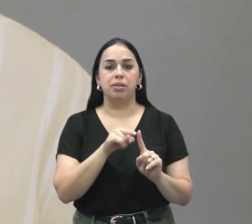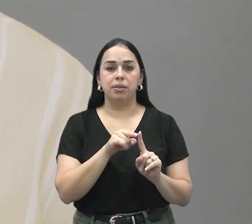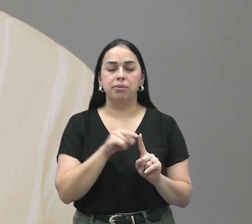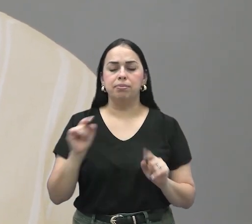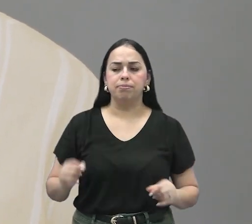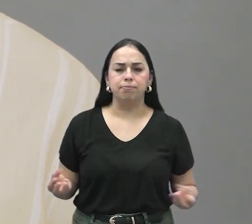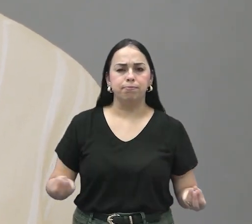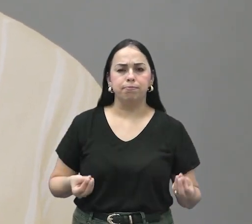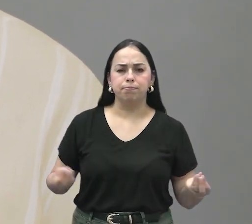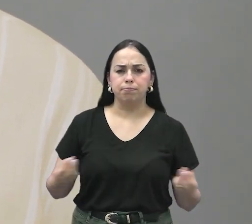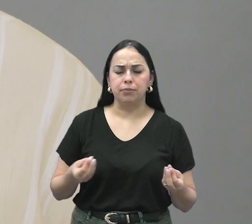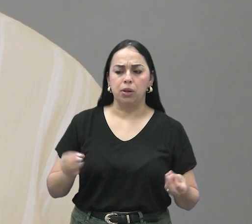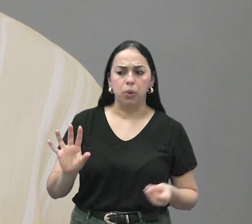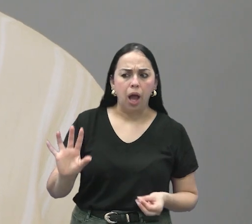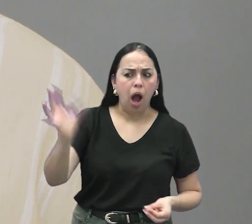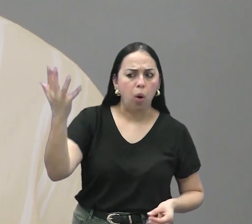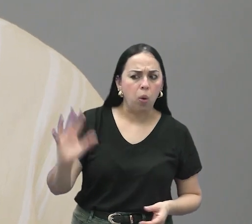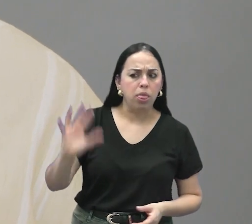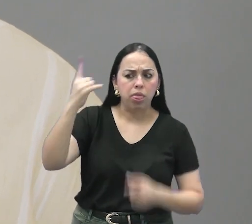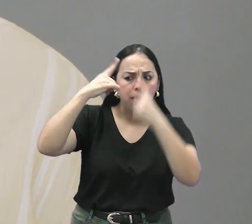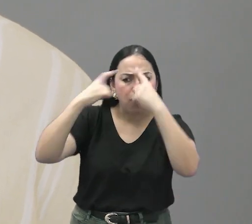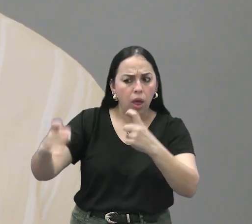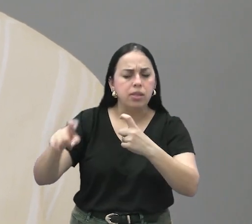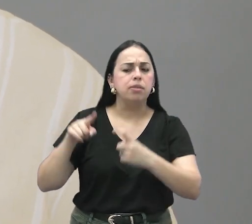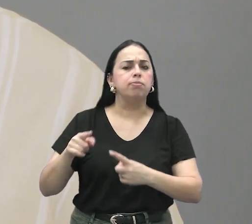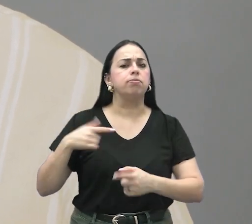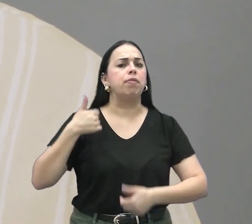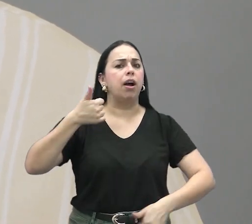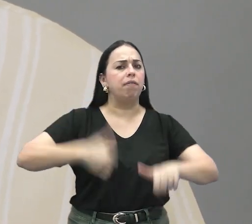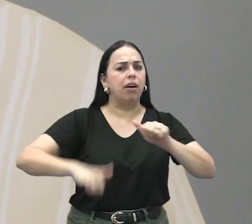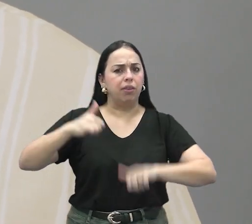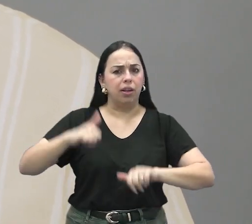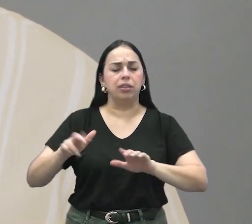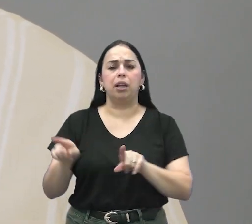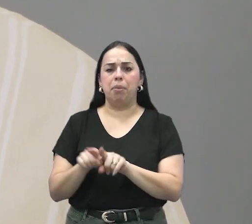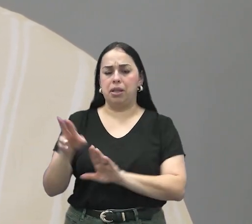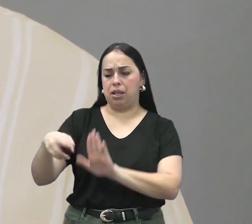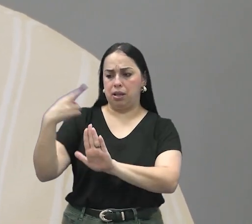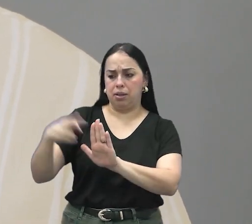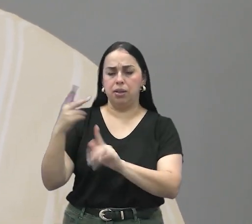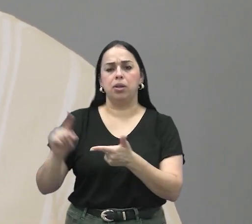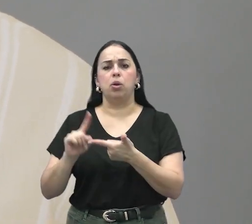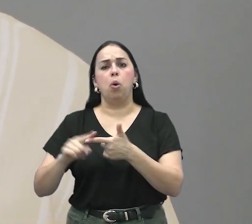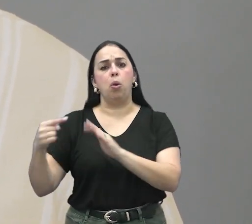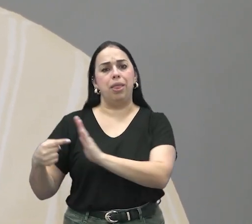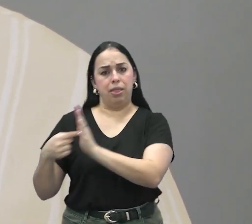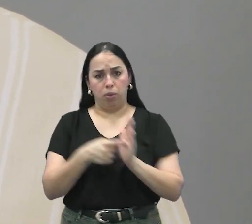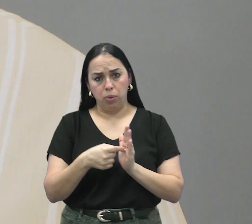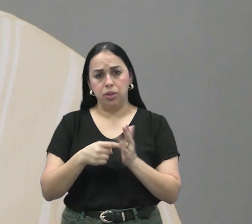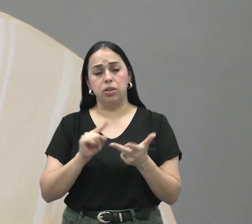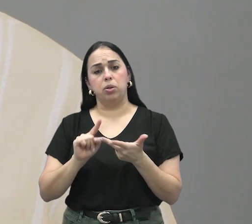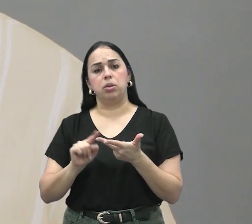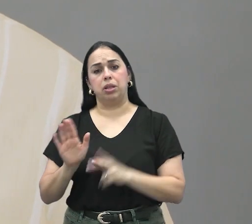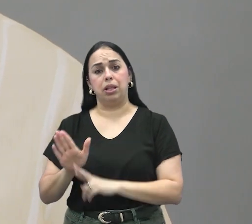objetivo dela é pegar essas ocorrências que sobrepõem ao regulamento. Então, isso é feito através de relatório e denúncia do árbitro